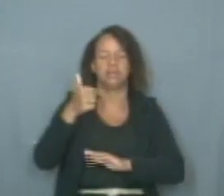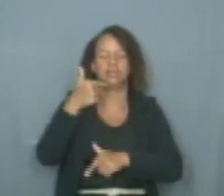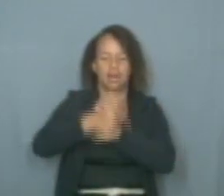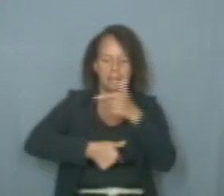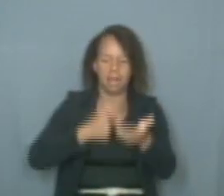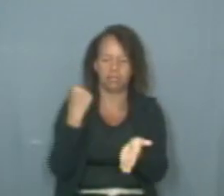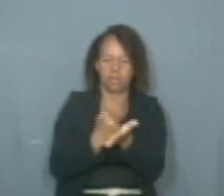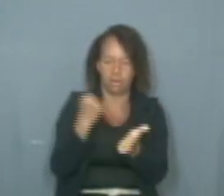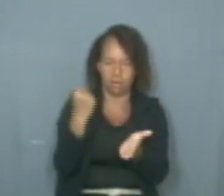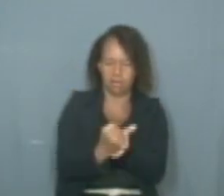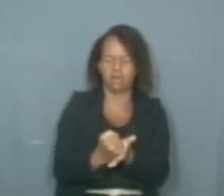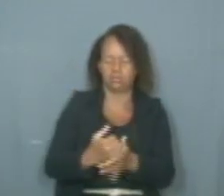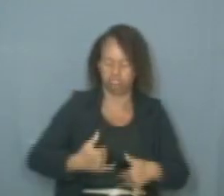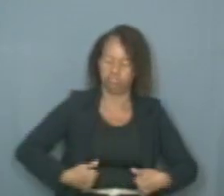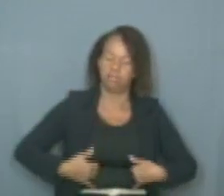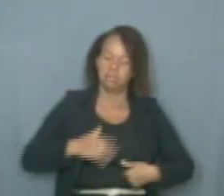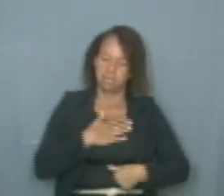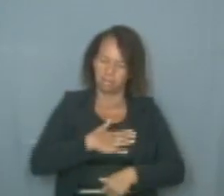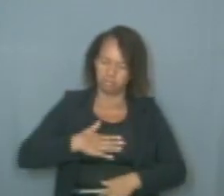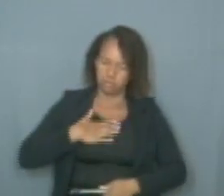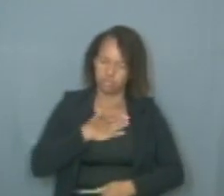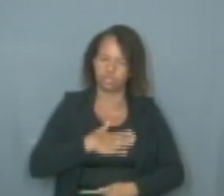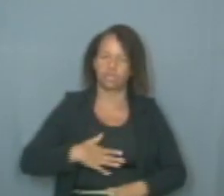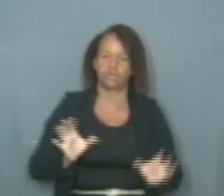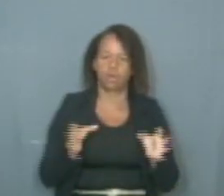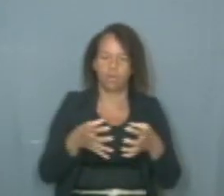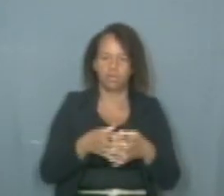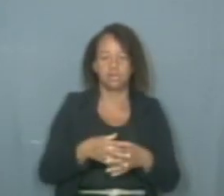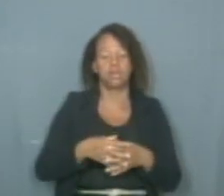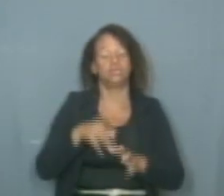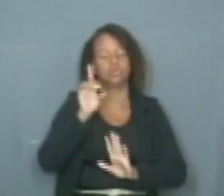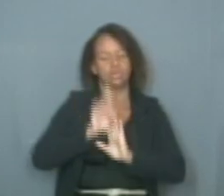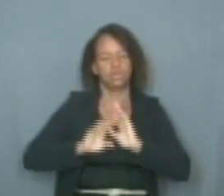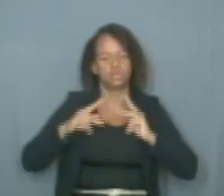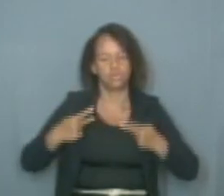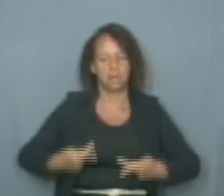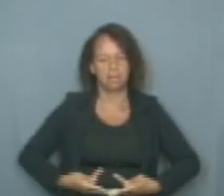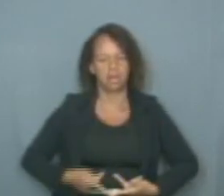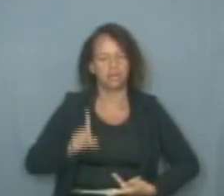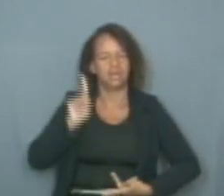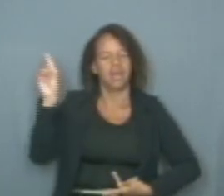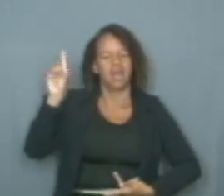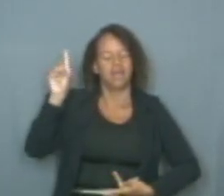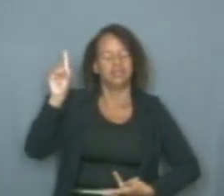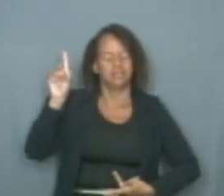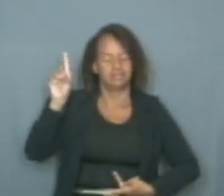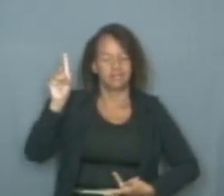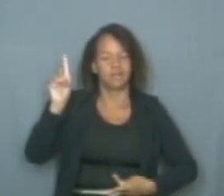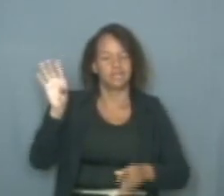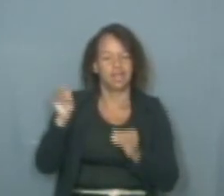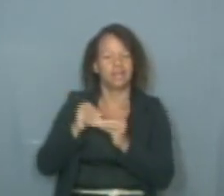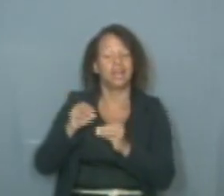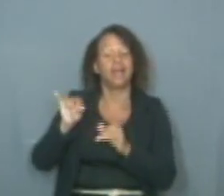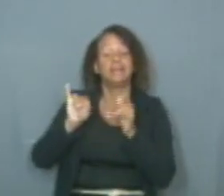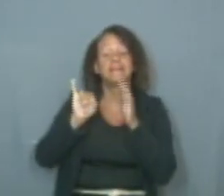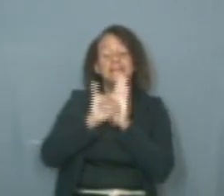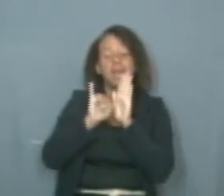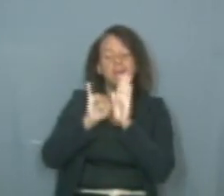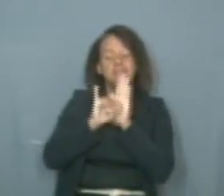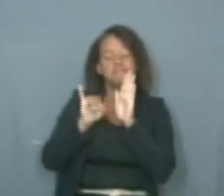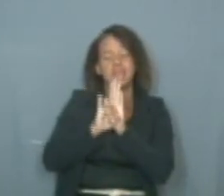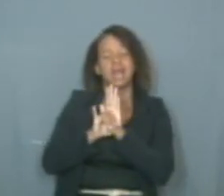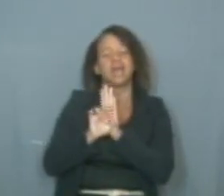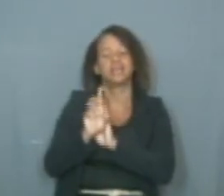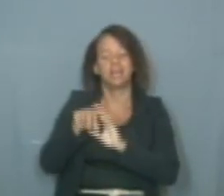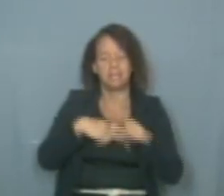carteira assinada, que eu tenho muito orgulho, ser da Comissão de Direitos Humanos da Diocese de Palmares, da Comissão de Justiça e Paz de Dom